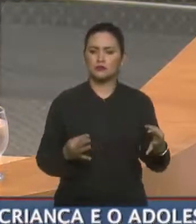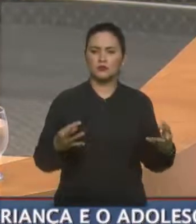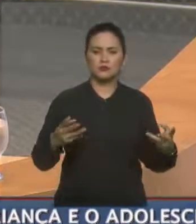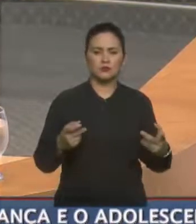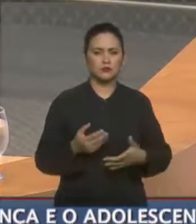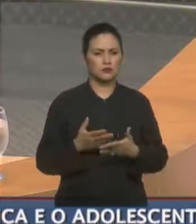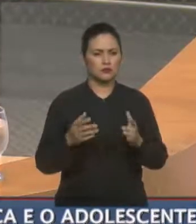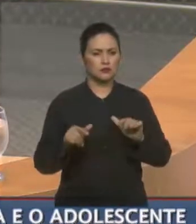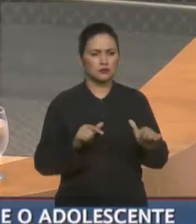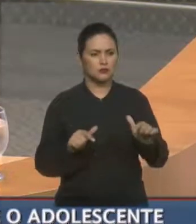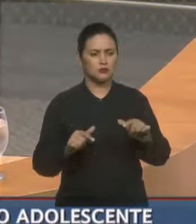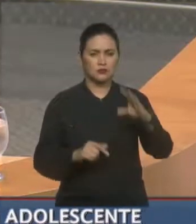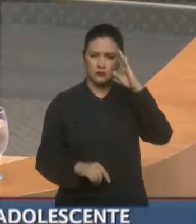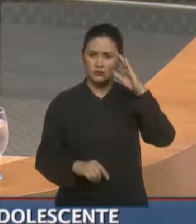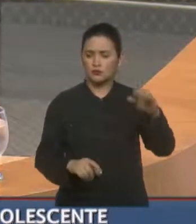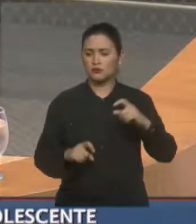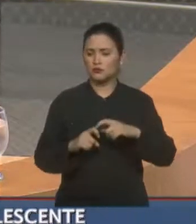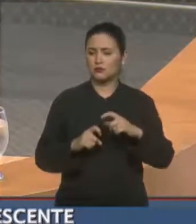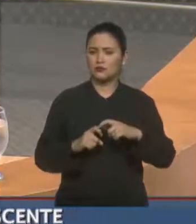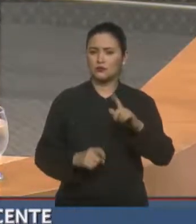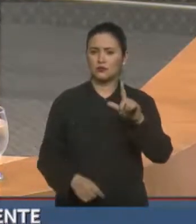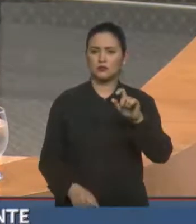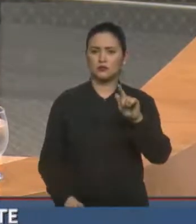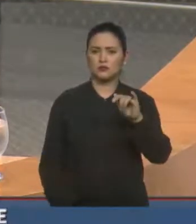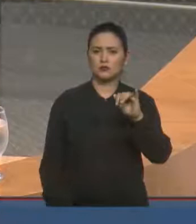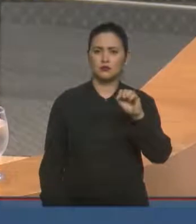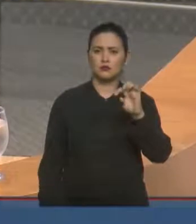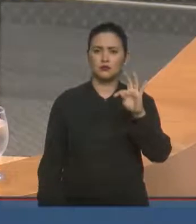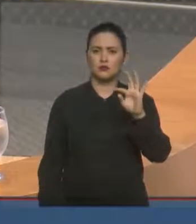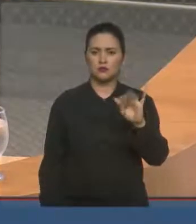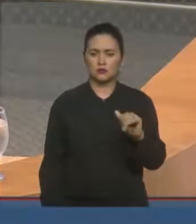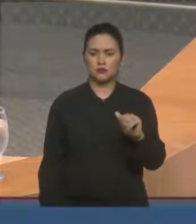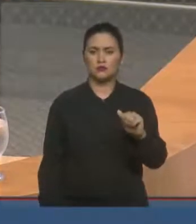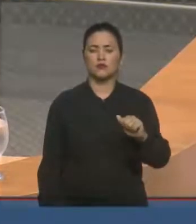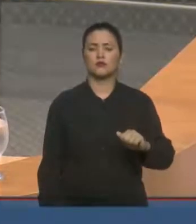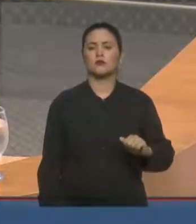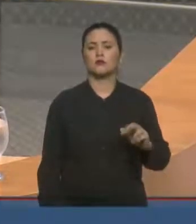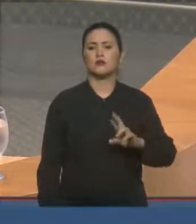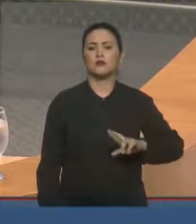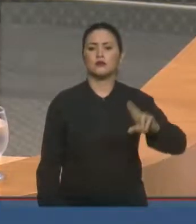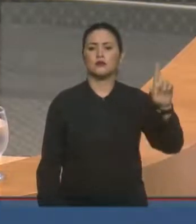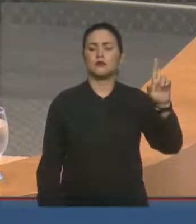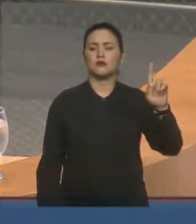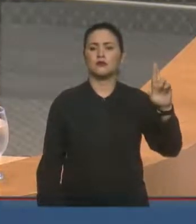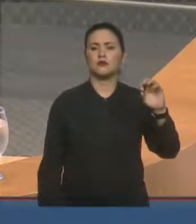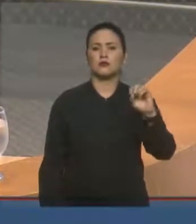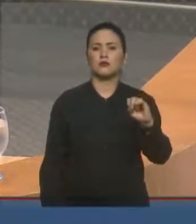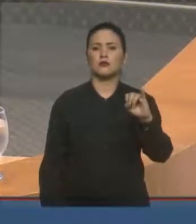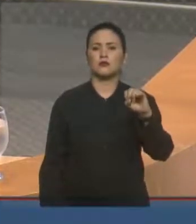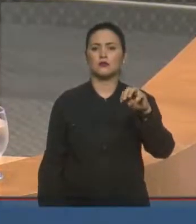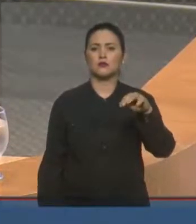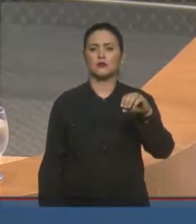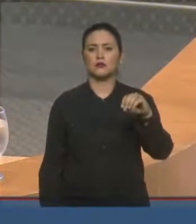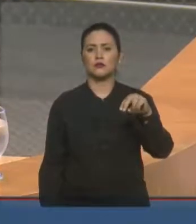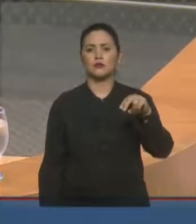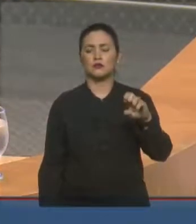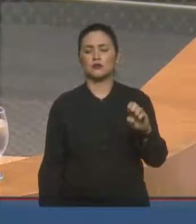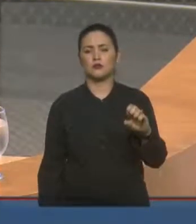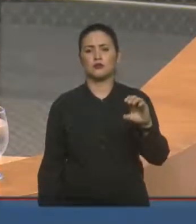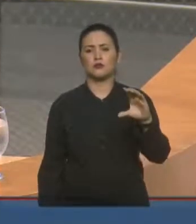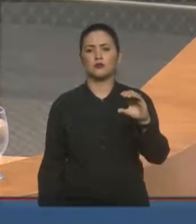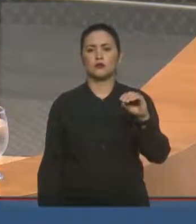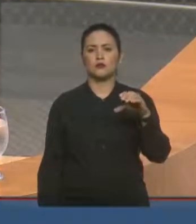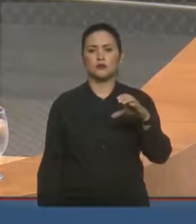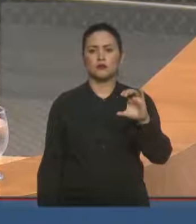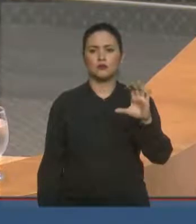legistas. E, em nome da doutora Simone e da doutora Conceição, né, psicólogos e assistentes sociais, cumprimentar